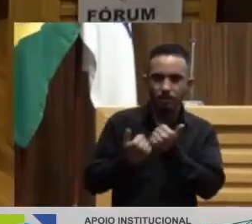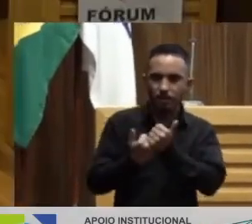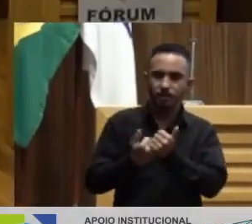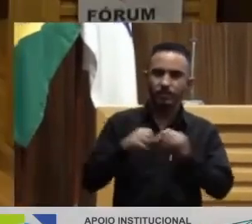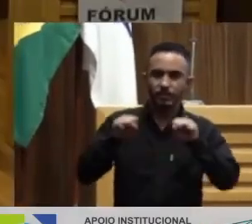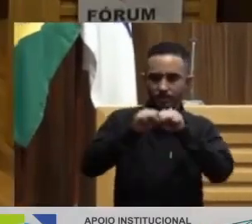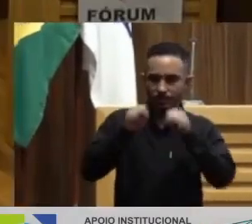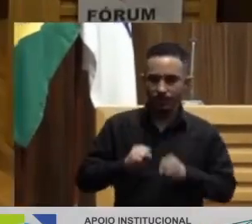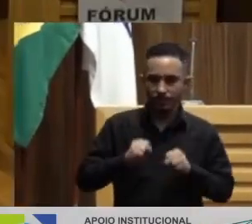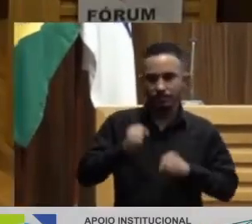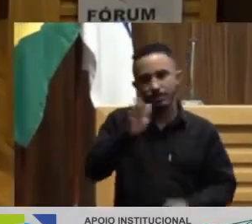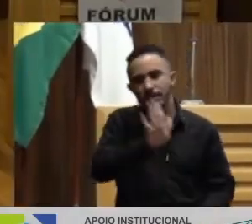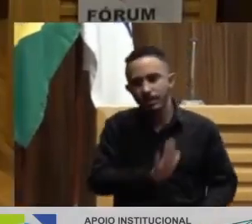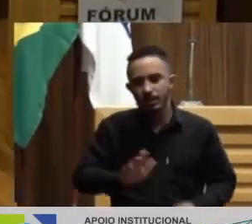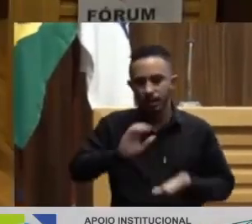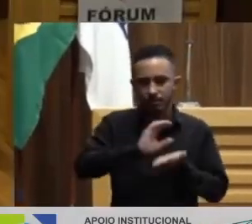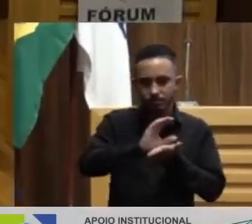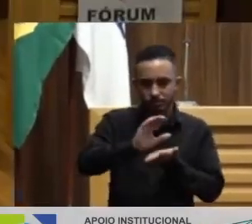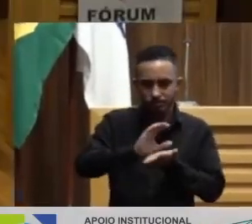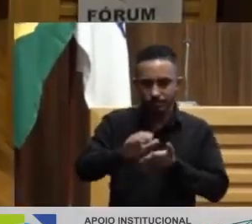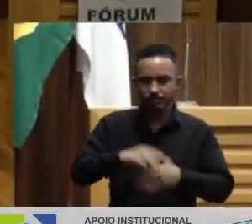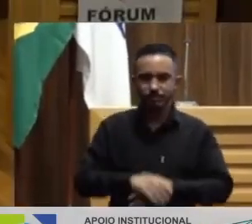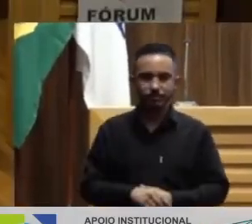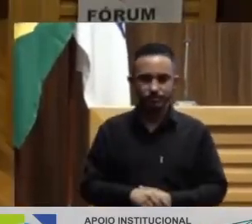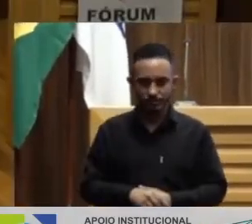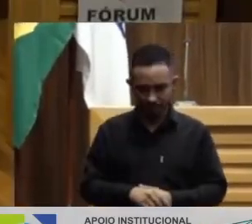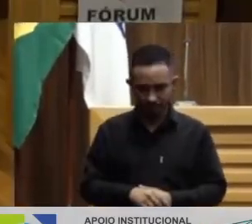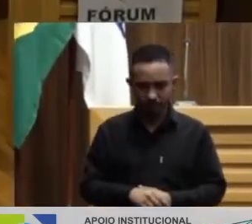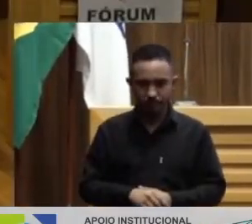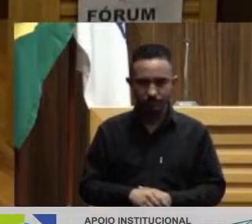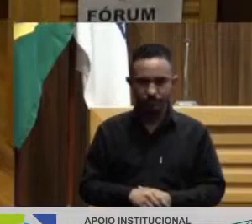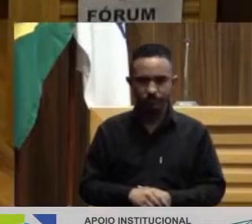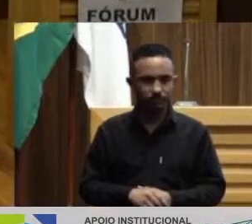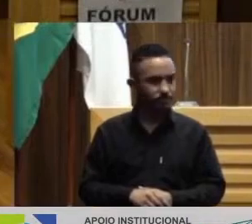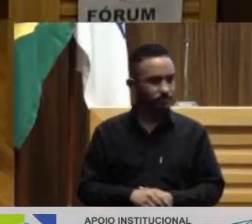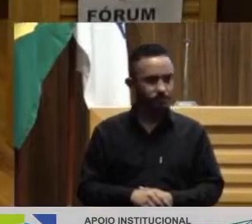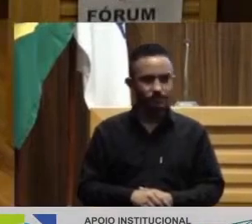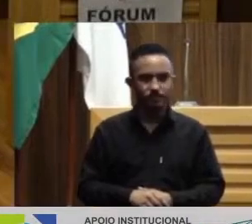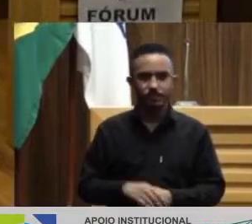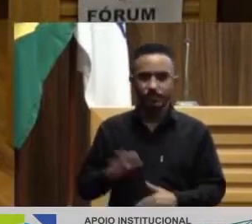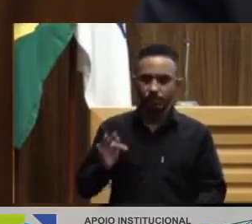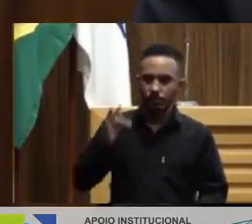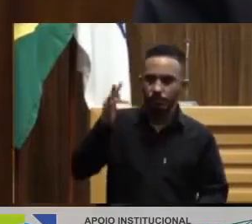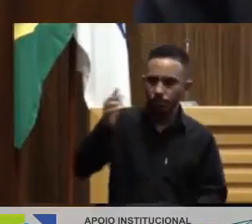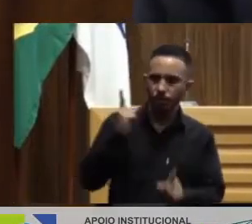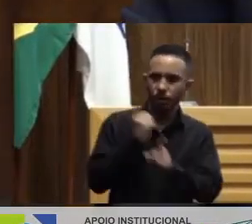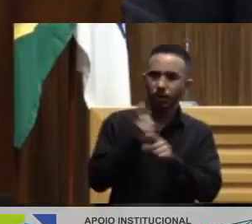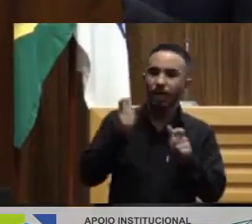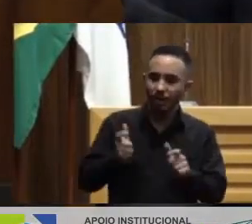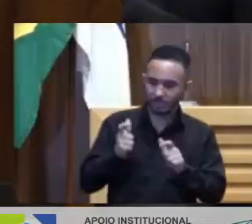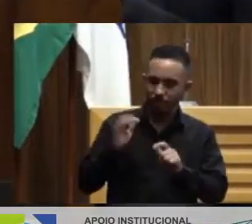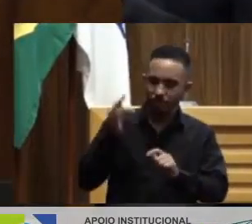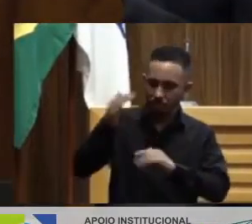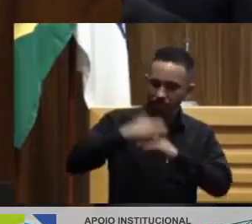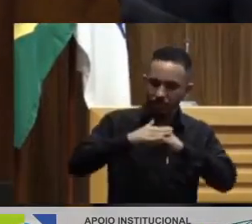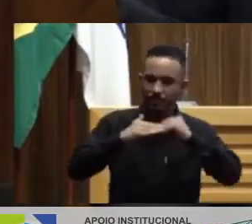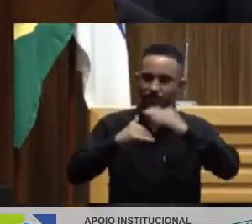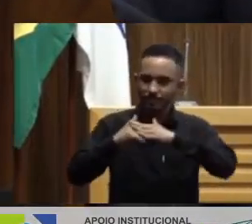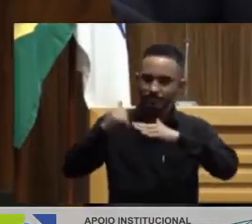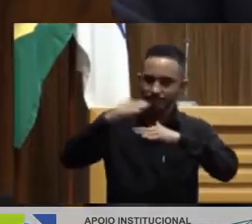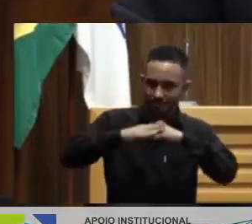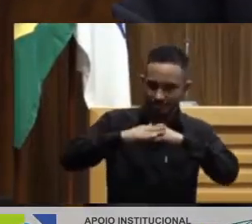Fomento. O futuro não é mero encontro dos astros, o futuro se constrói. Dom Yves